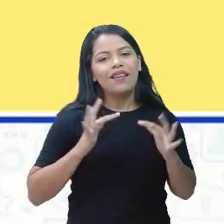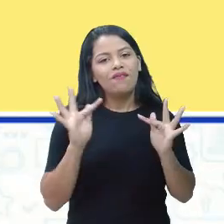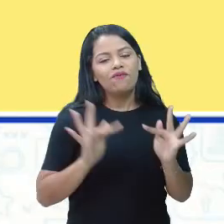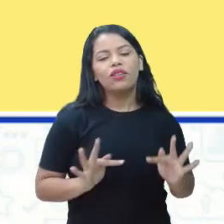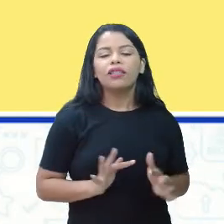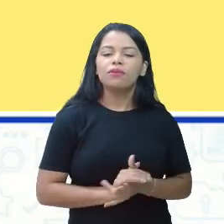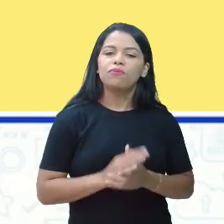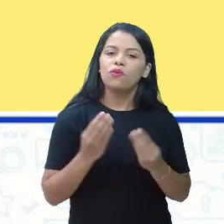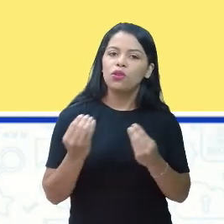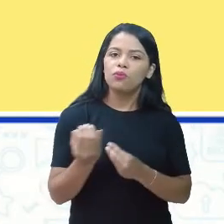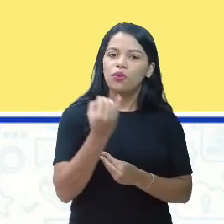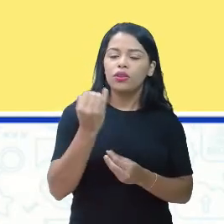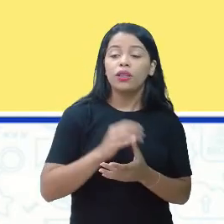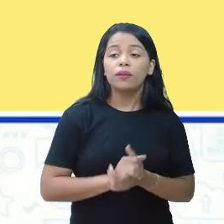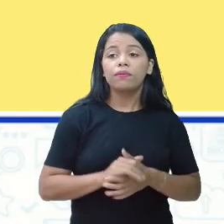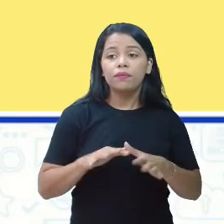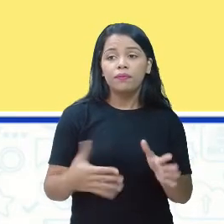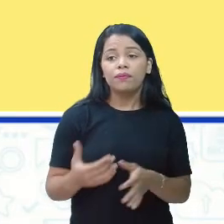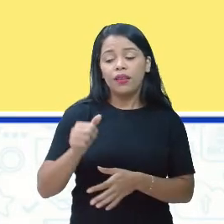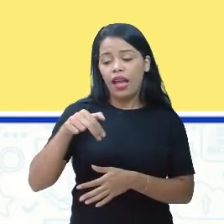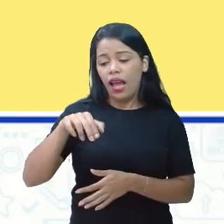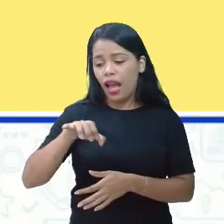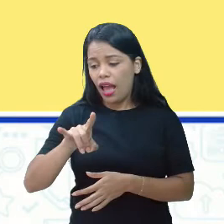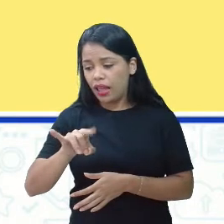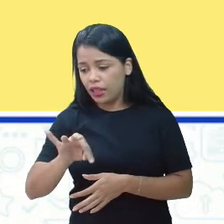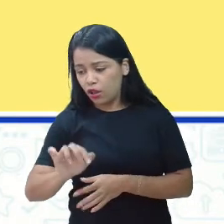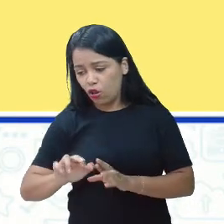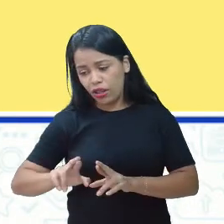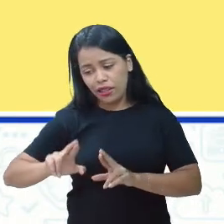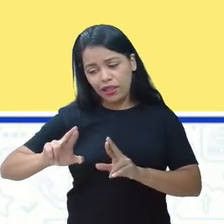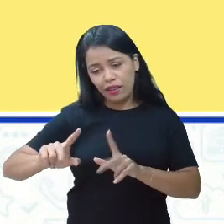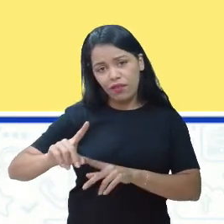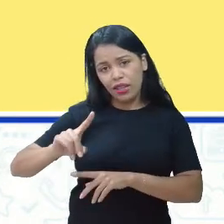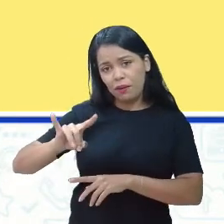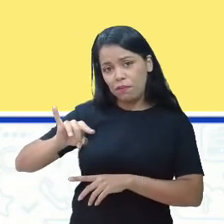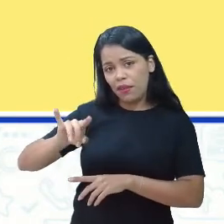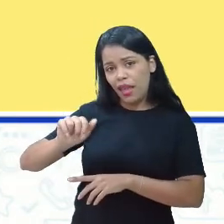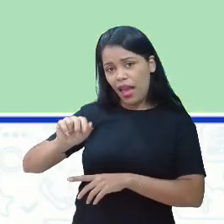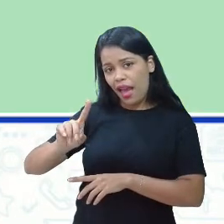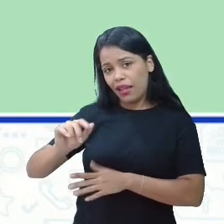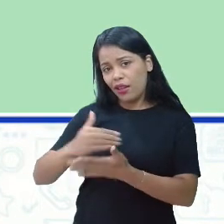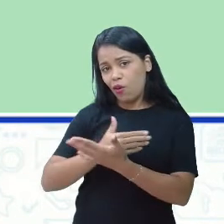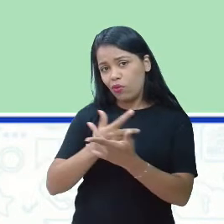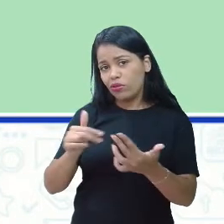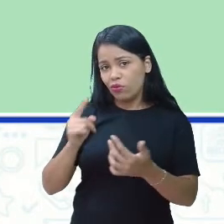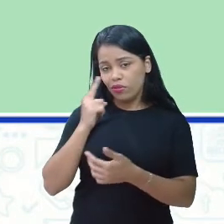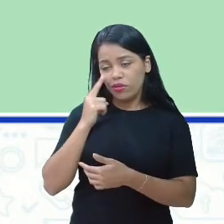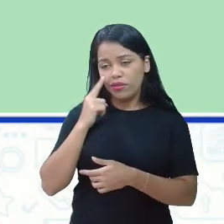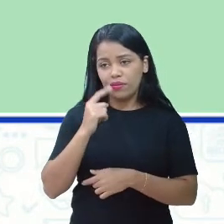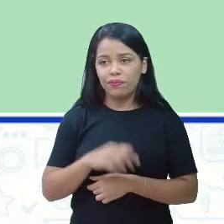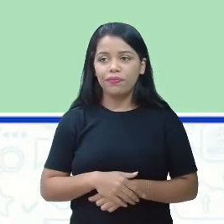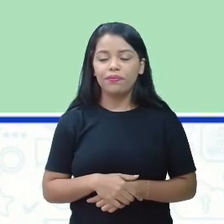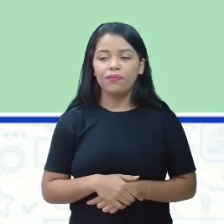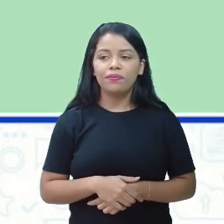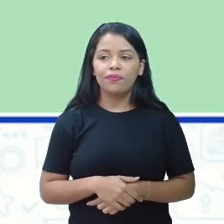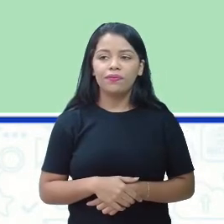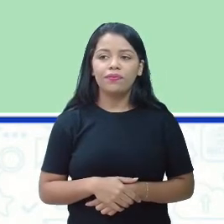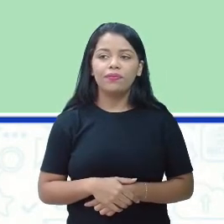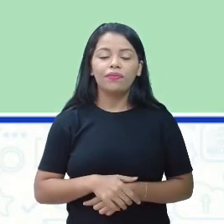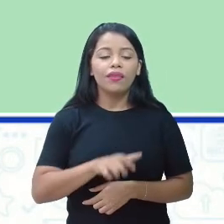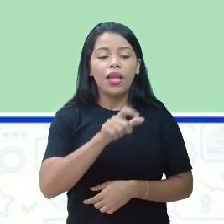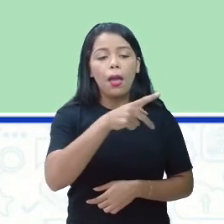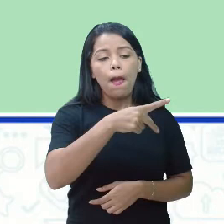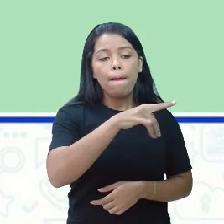As anedotas se diferenciam das piadas em alguns pontos. A palavra